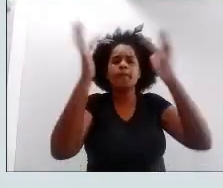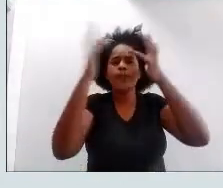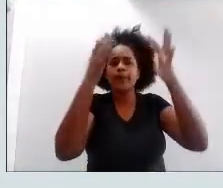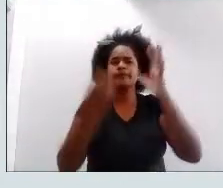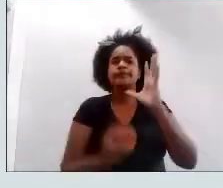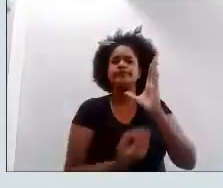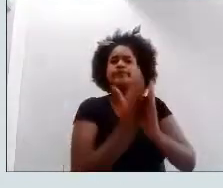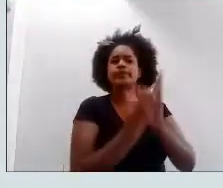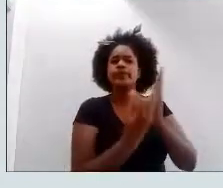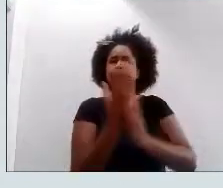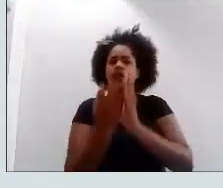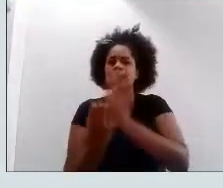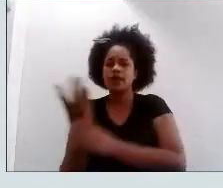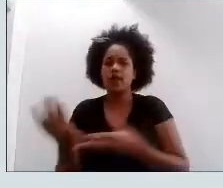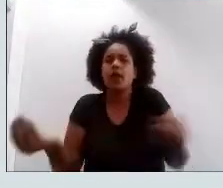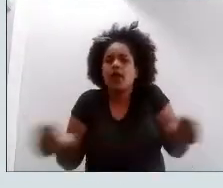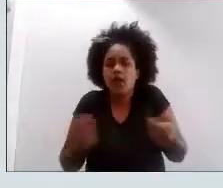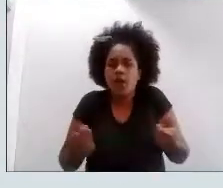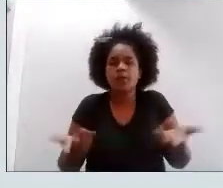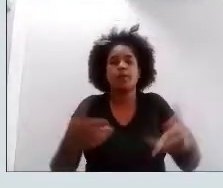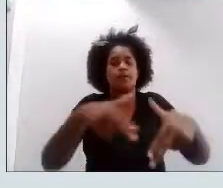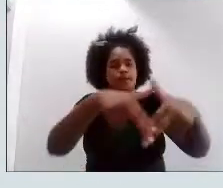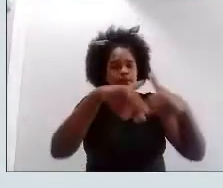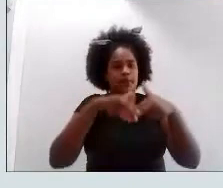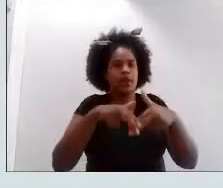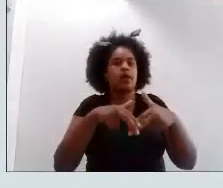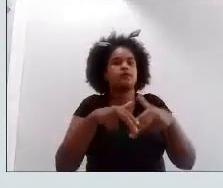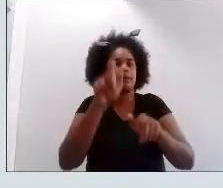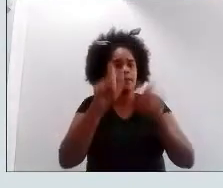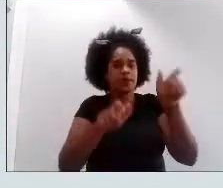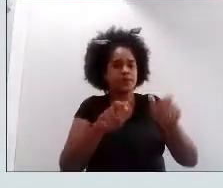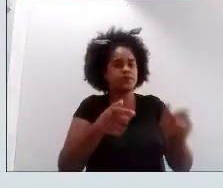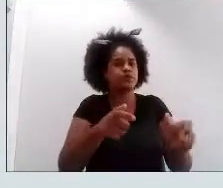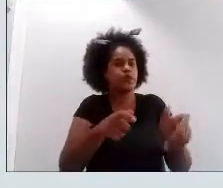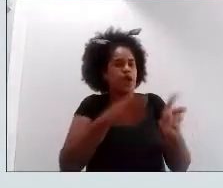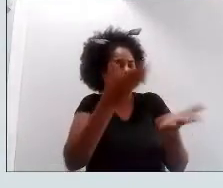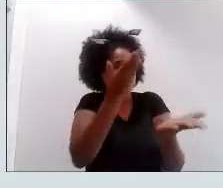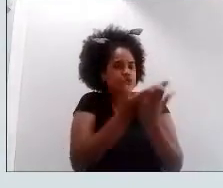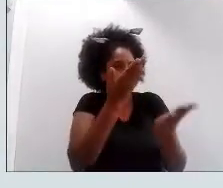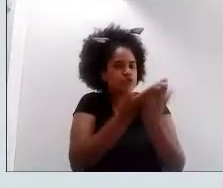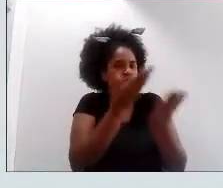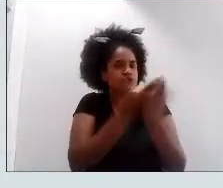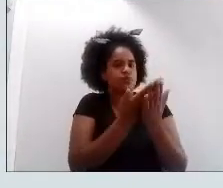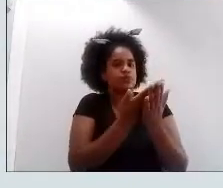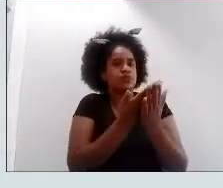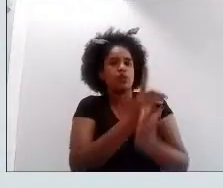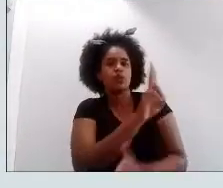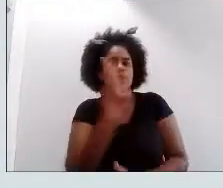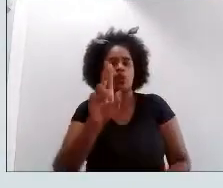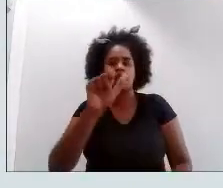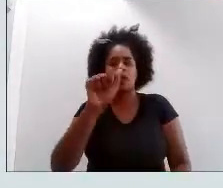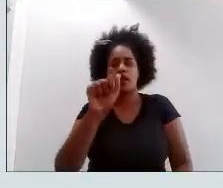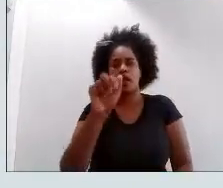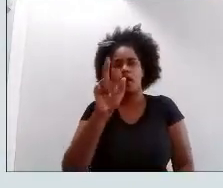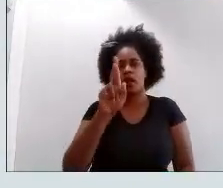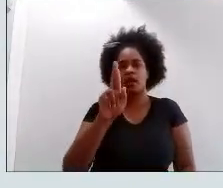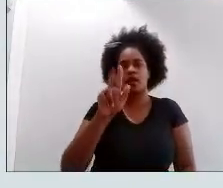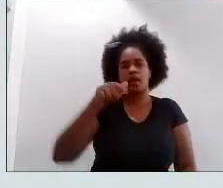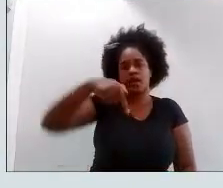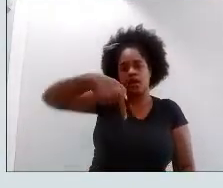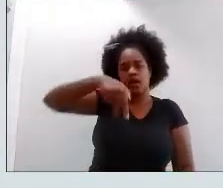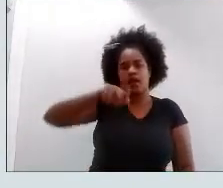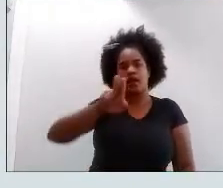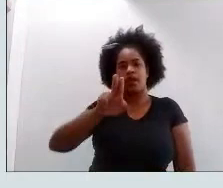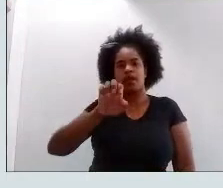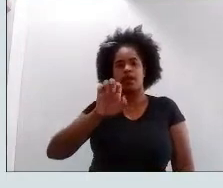elas chegam a partir do trabalho dos arqueólogos, que eles vão se debruçando sobre os materiais que são